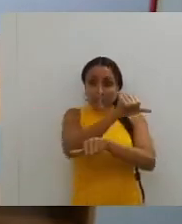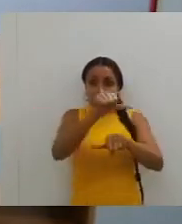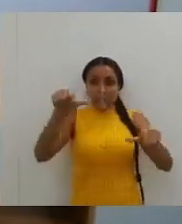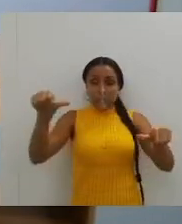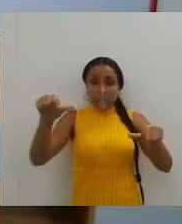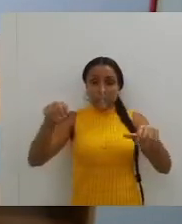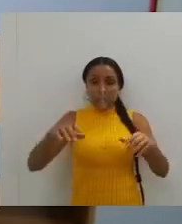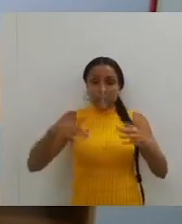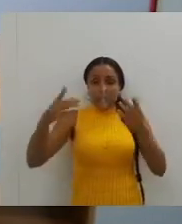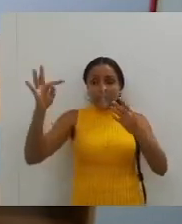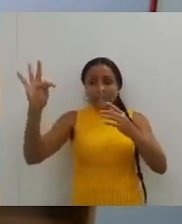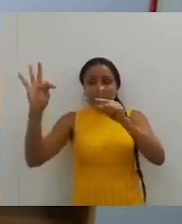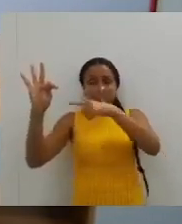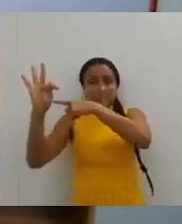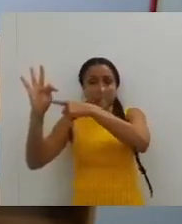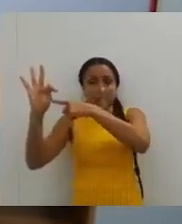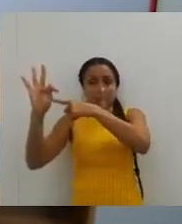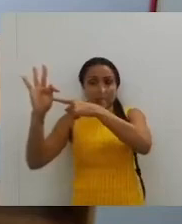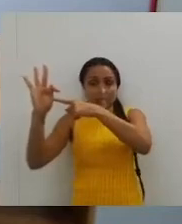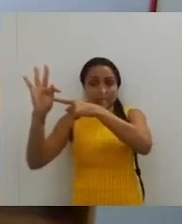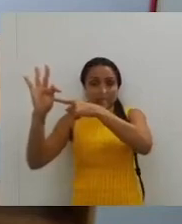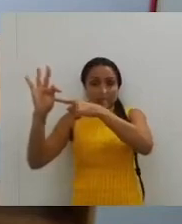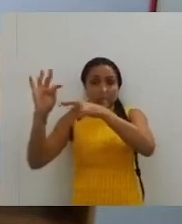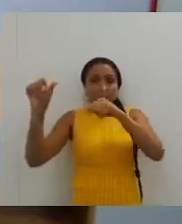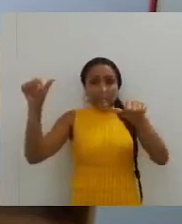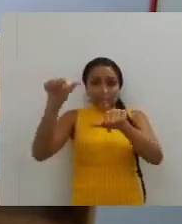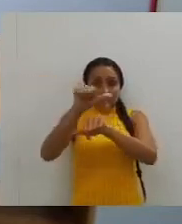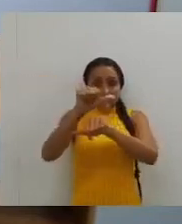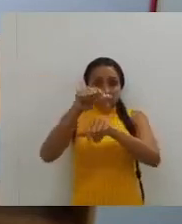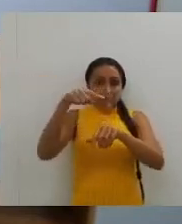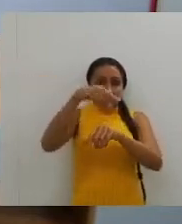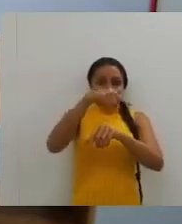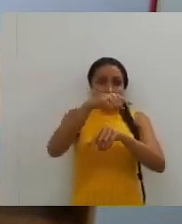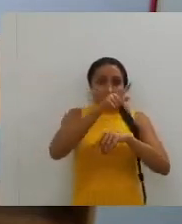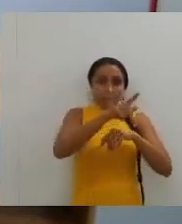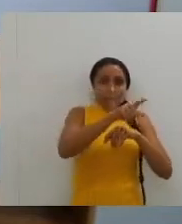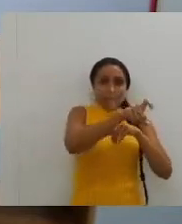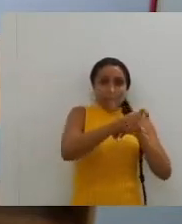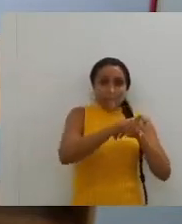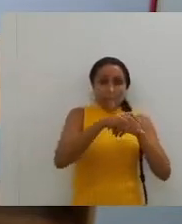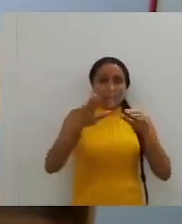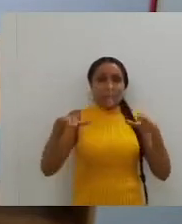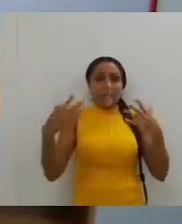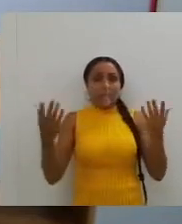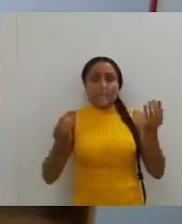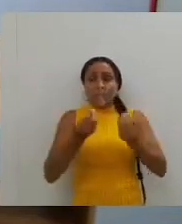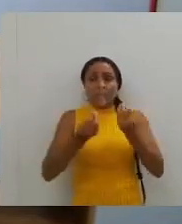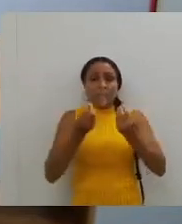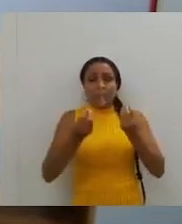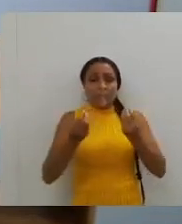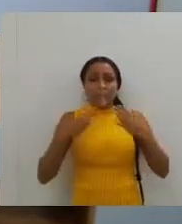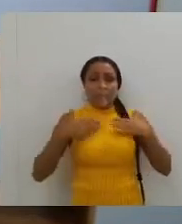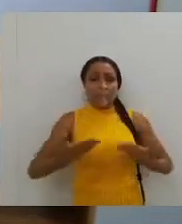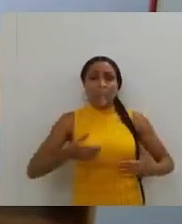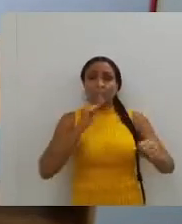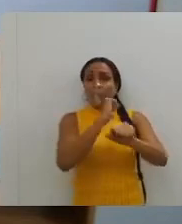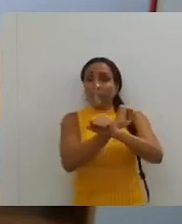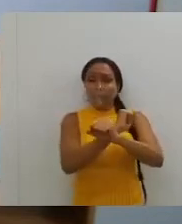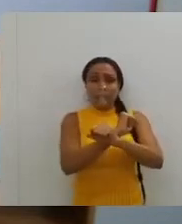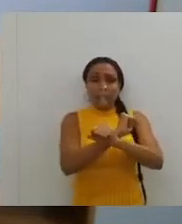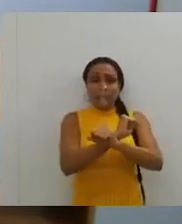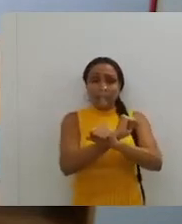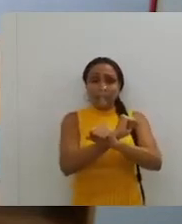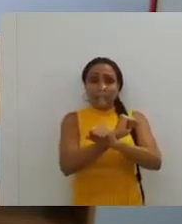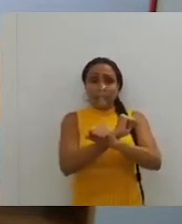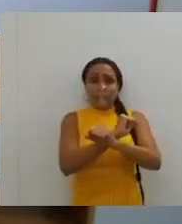tração é para um lado e Px é para outro. Qual é a condição para que esse corpo fique parado?